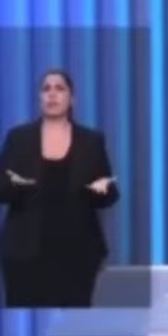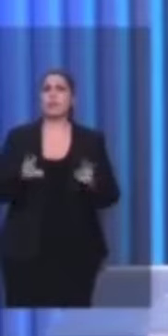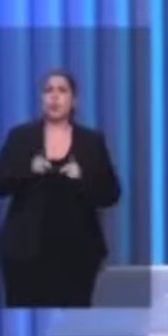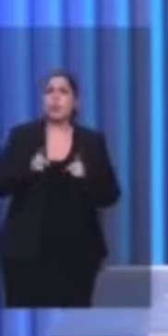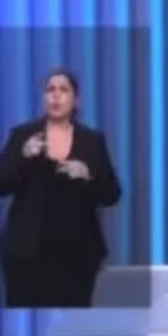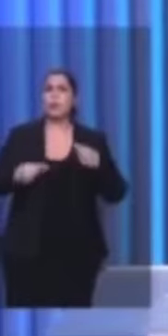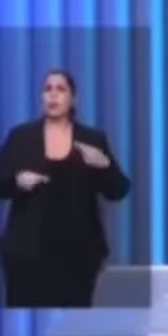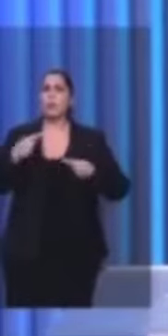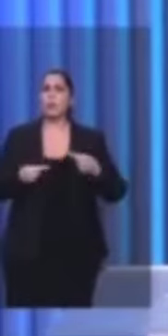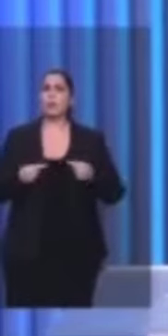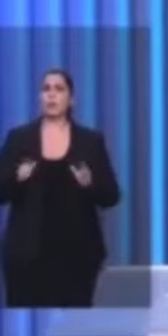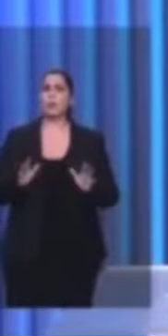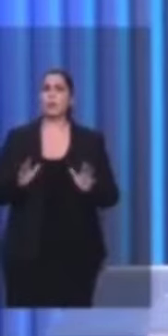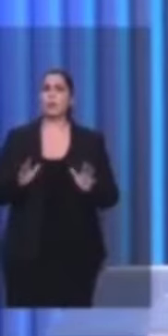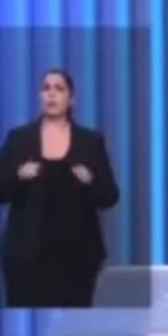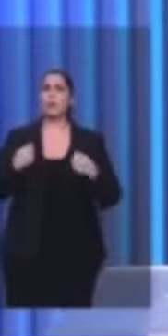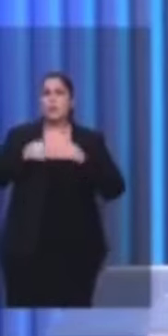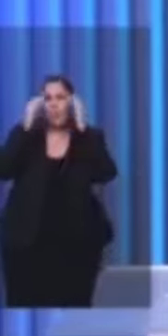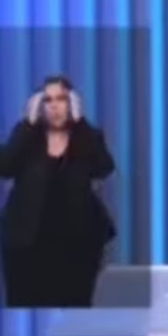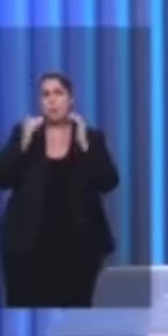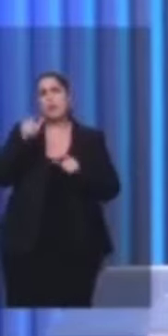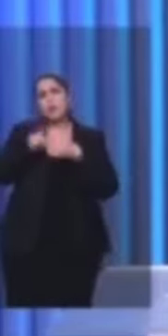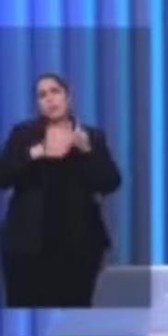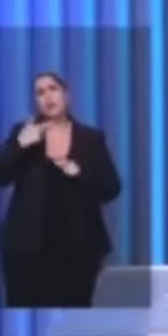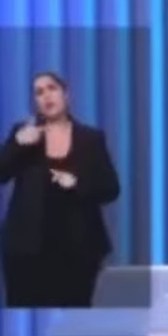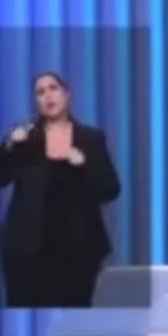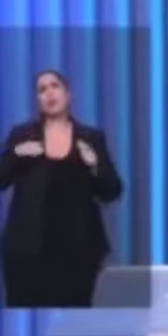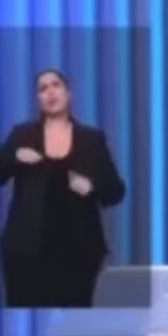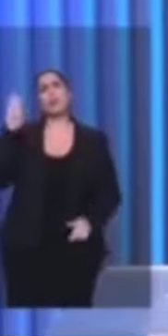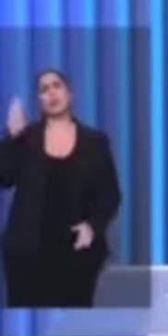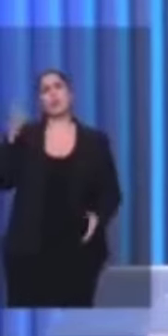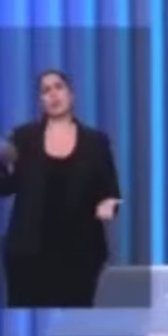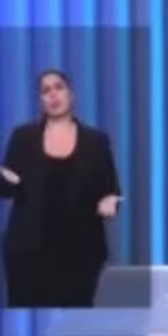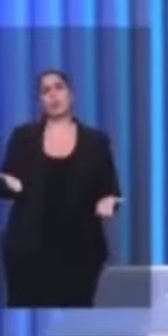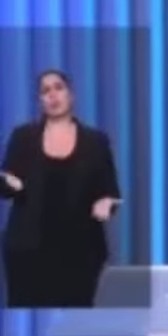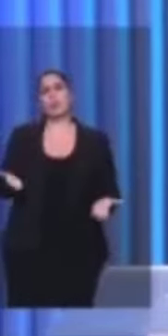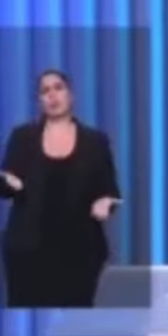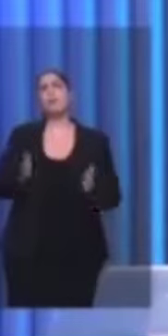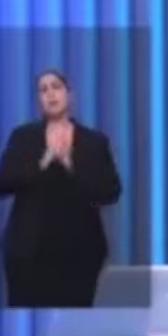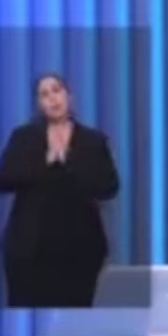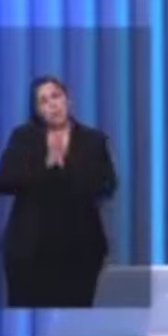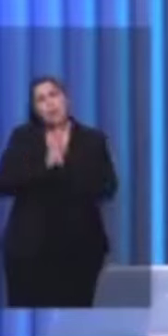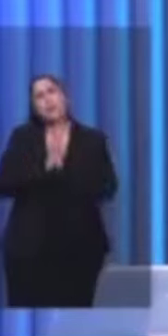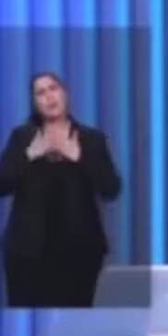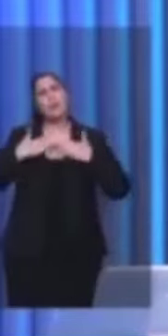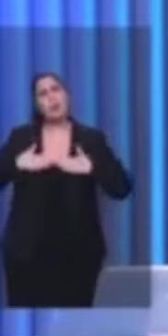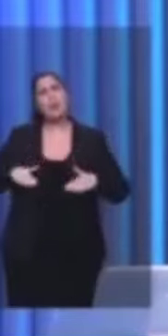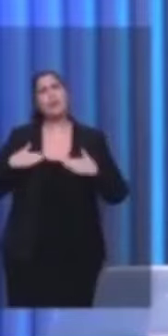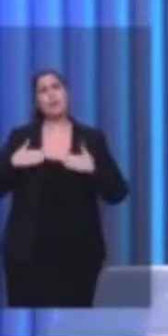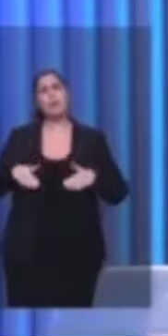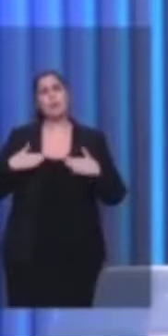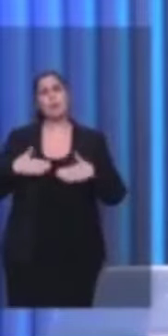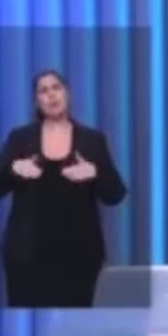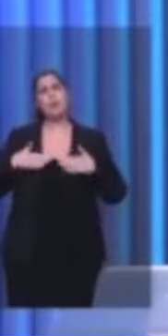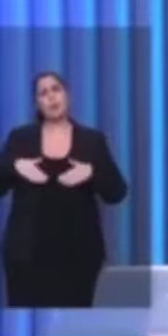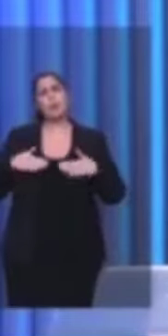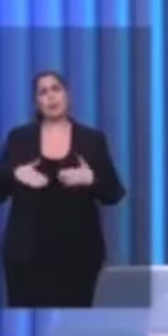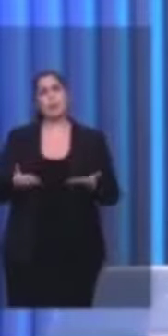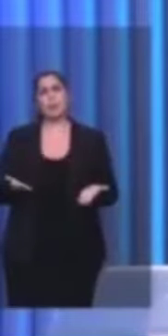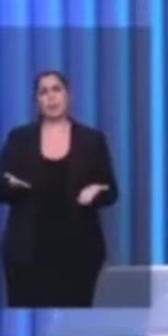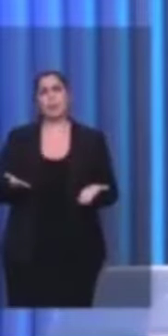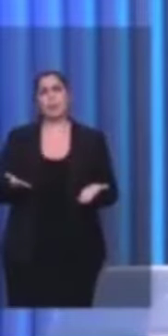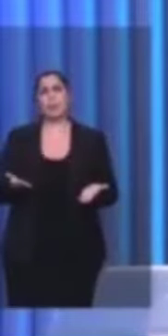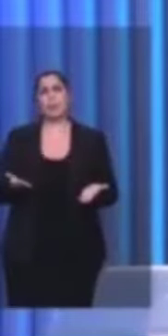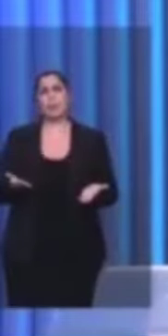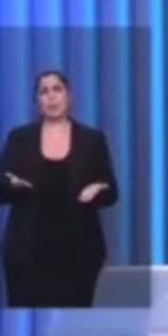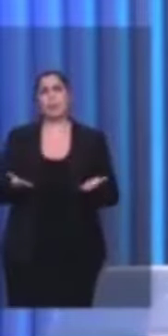debate? Respeito também os demais candidatos que estão aqui. Eu peço, por favor, que se acalmem, que se acalmem. Eu,